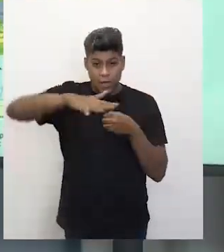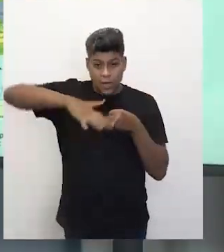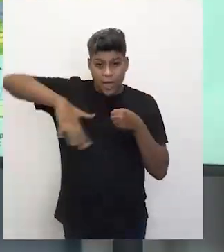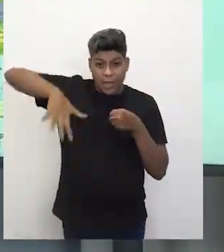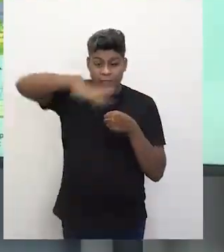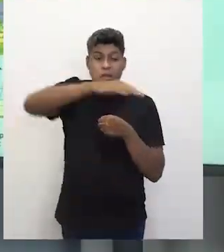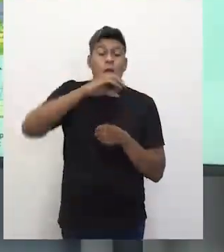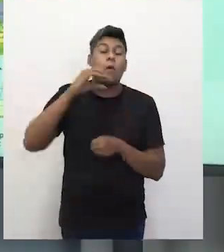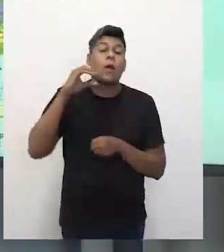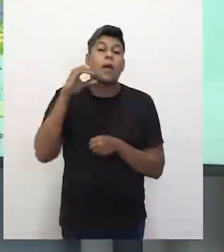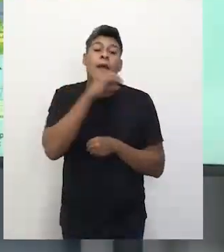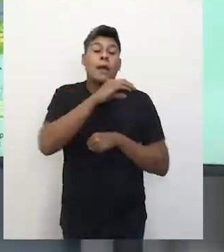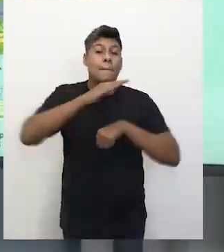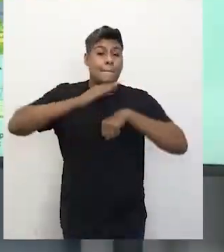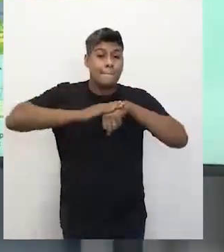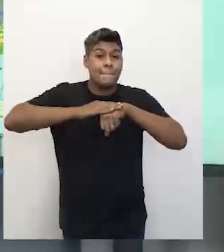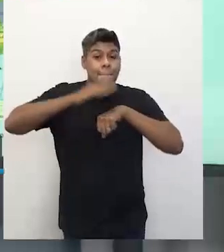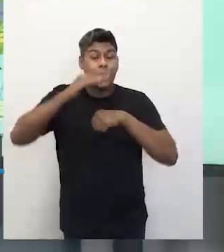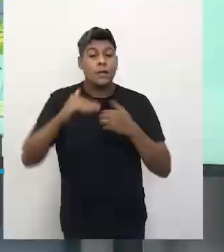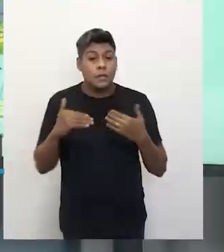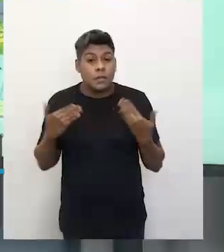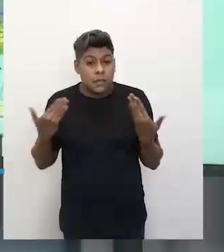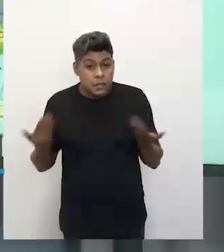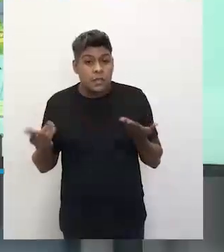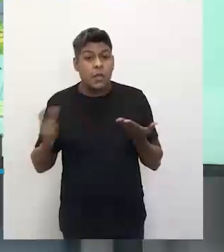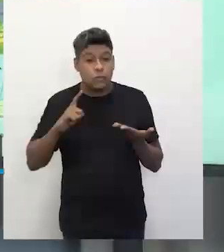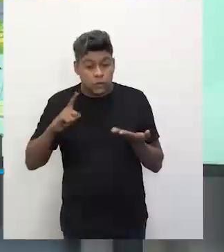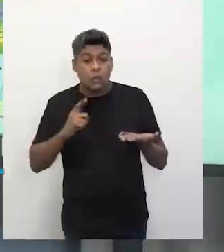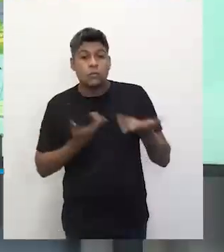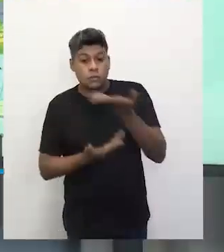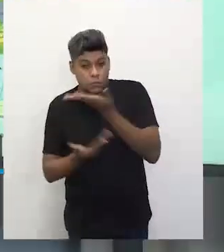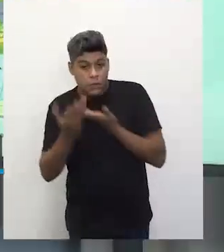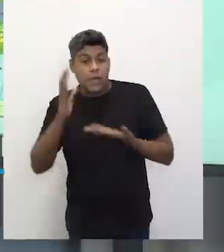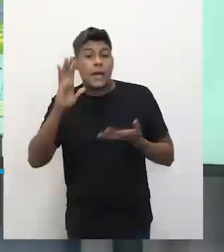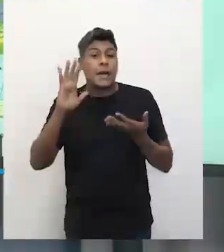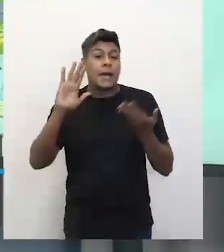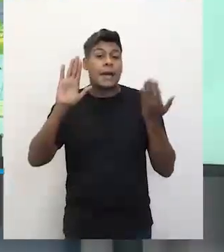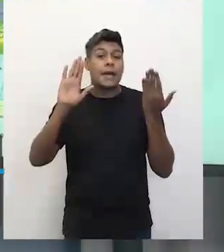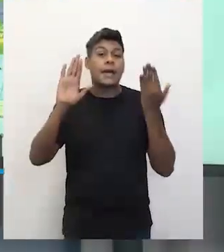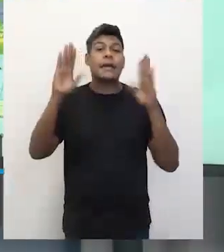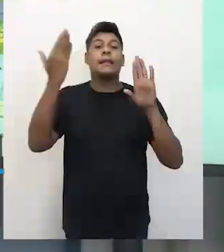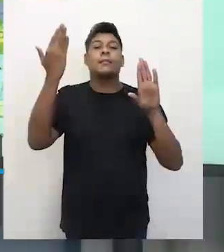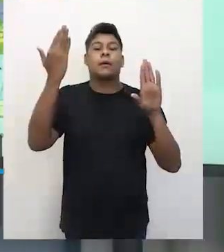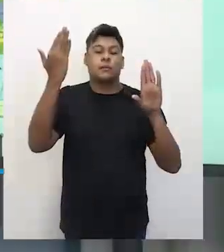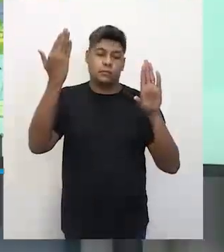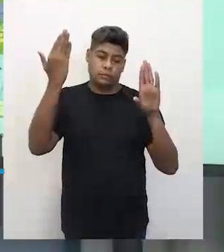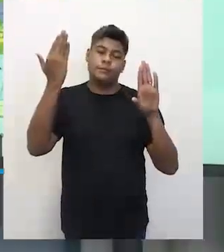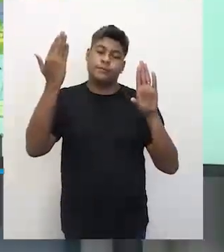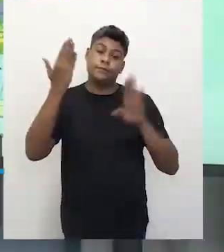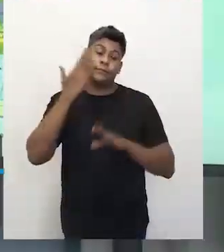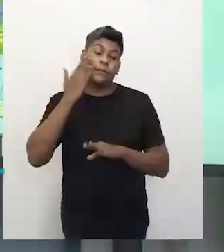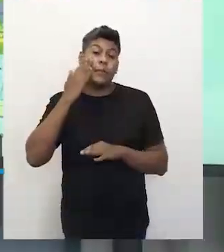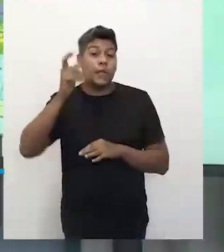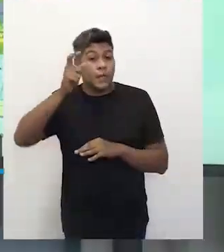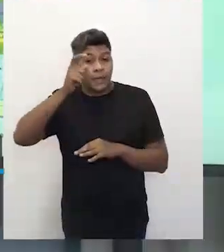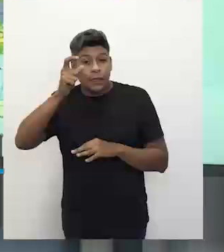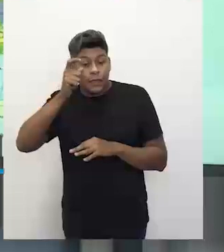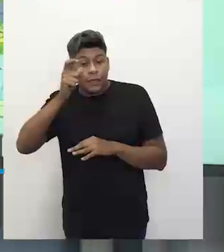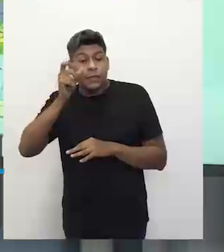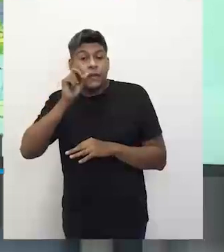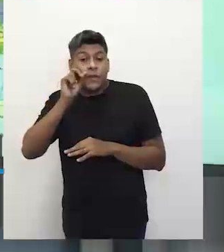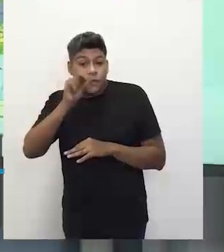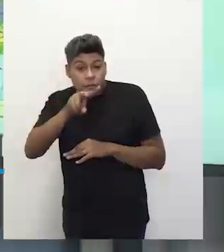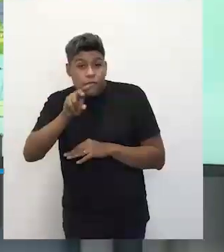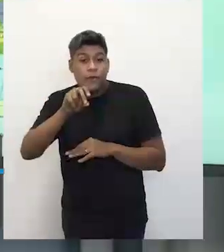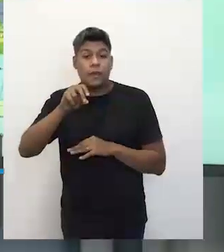mais quentes do planeta então isso vai ter filho por exemplo no clima da região é interessante que quando a gente vê